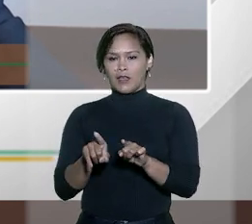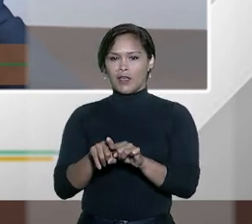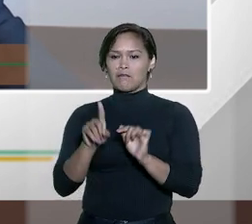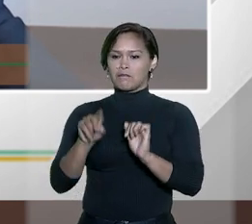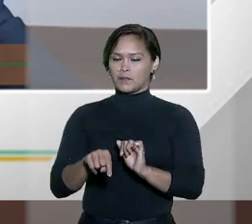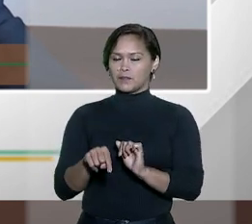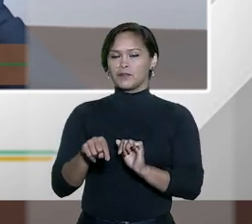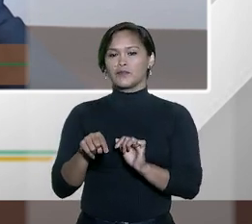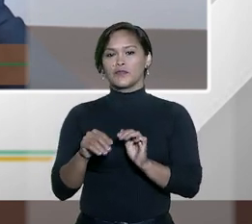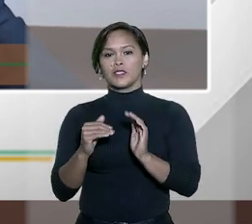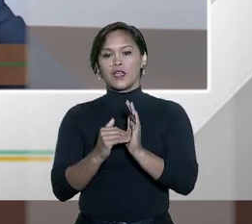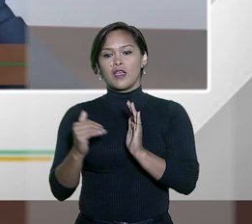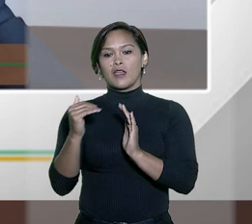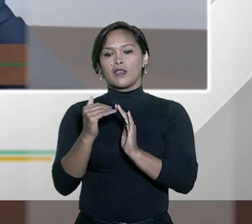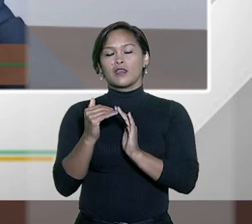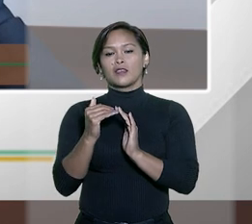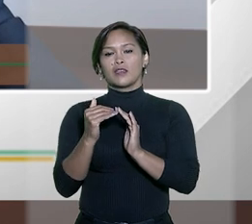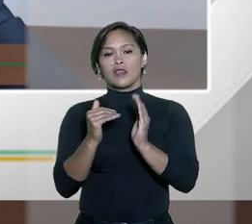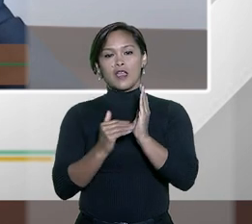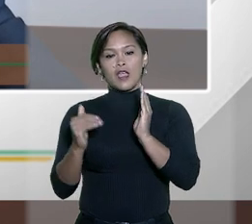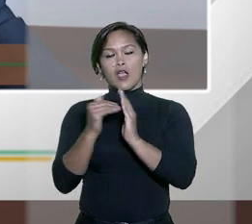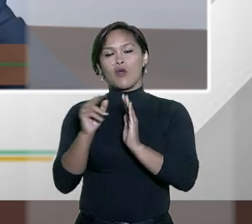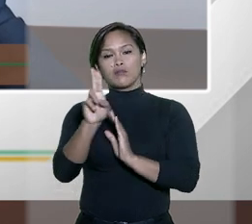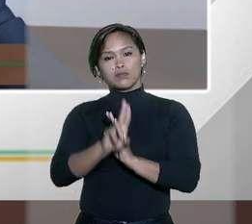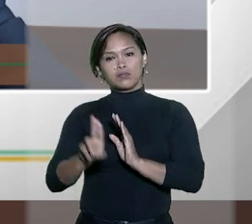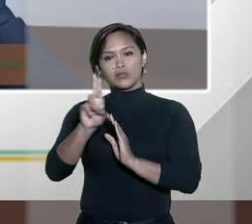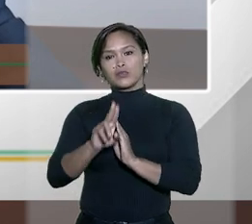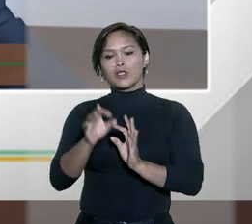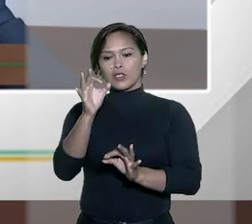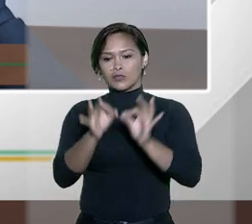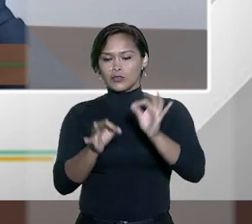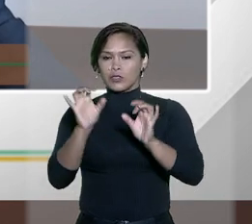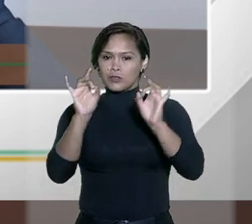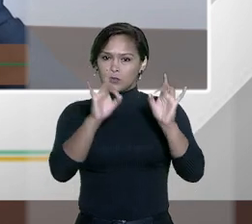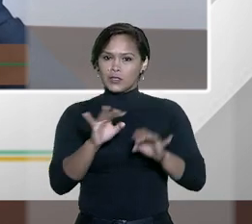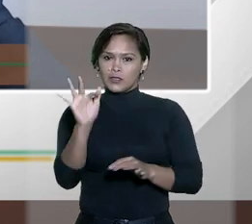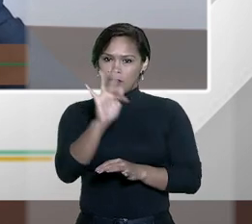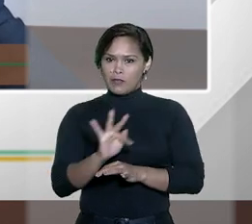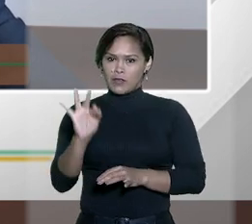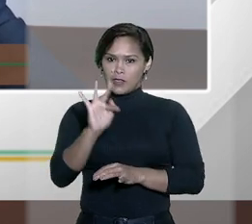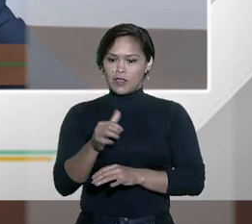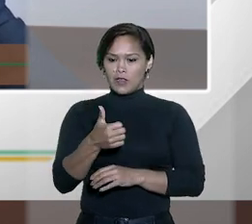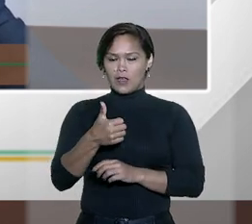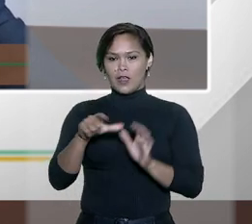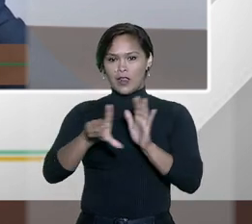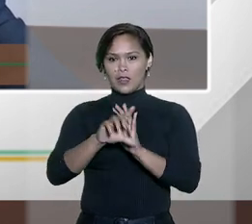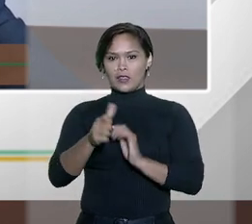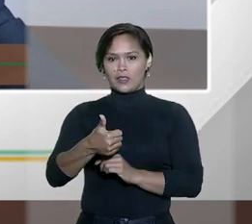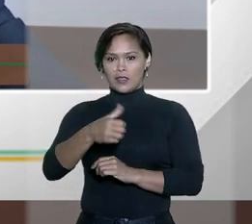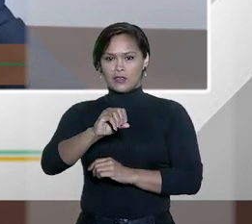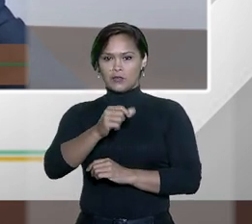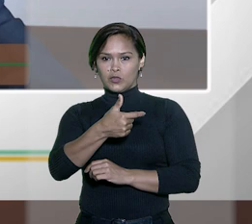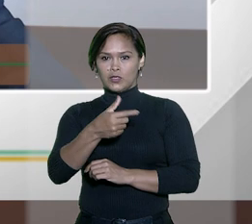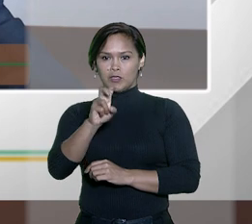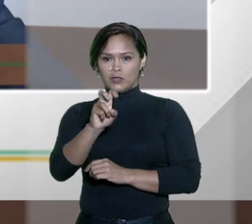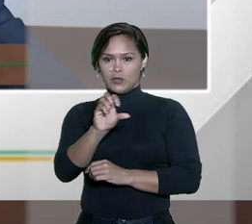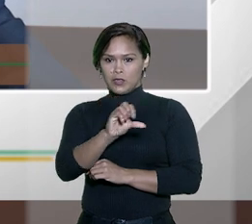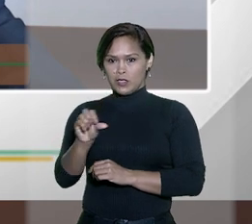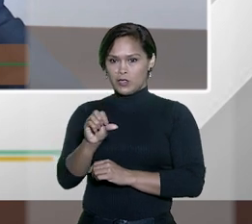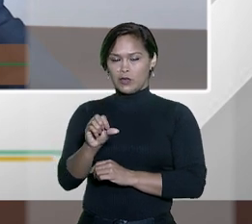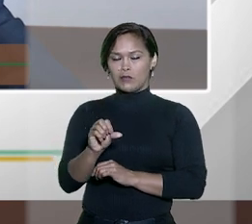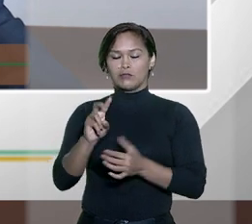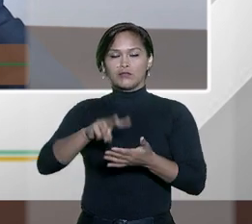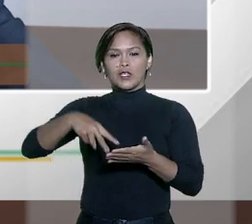é o cômputo utilizado nos juizados especiais federais, a Lei 10.259. Então,